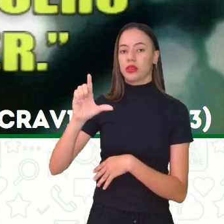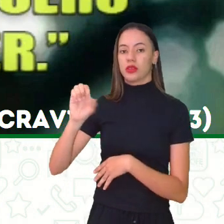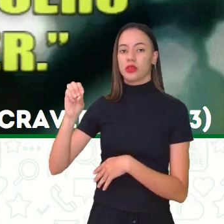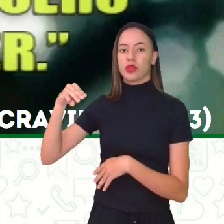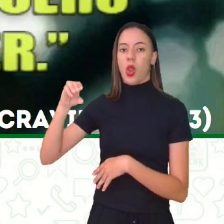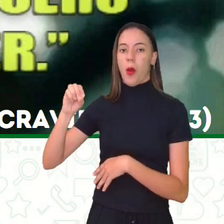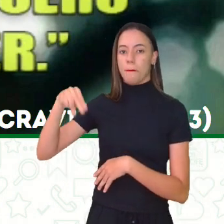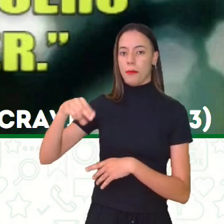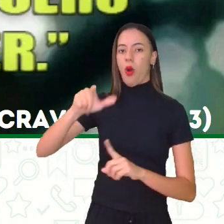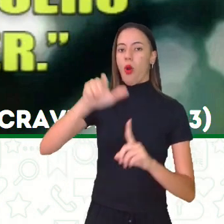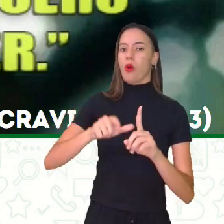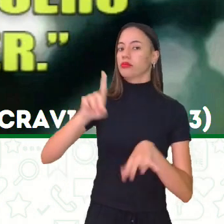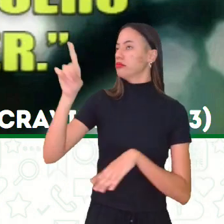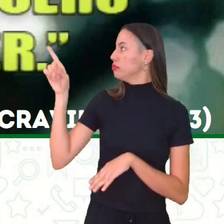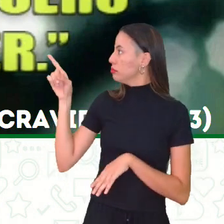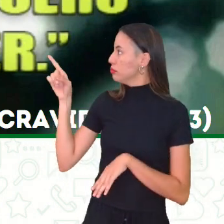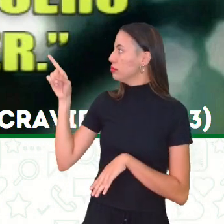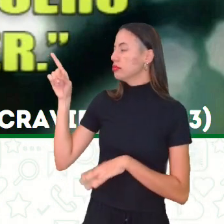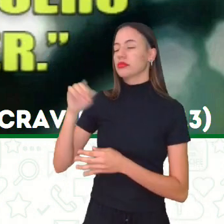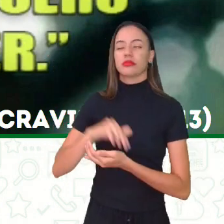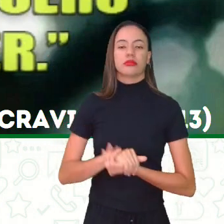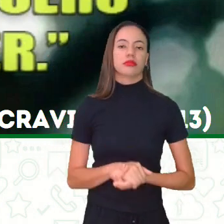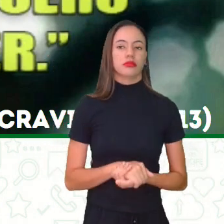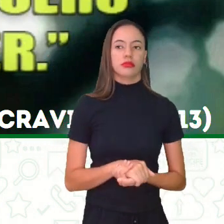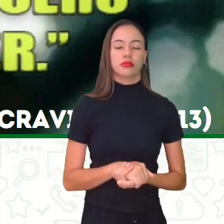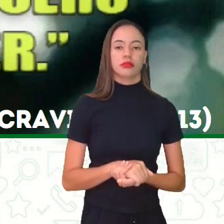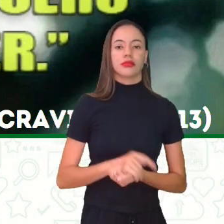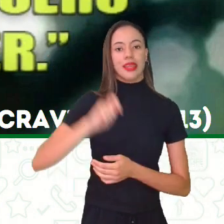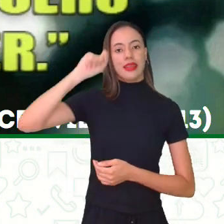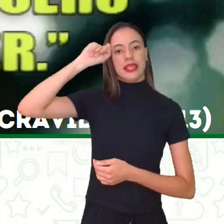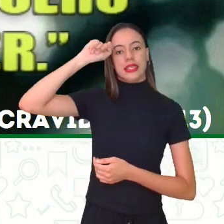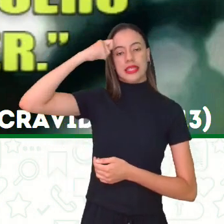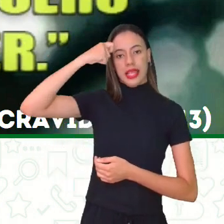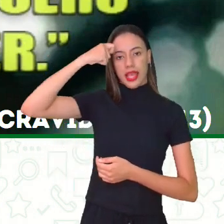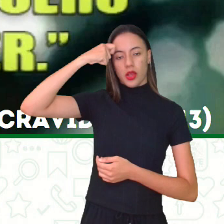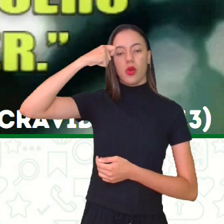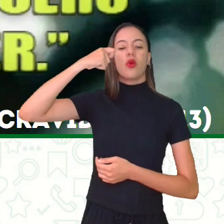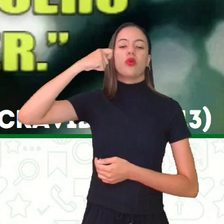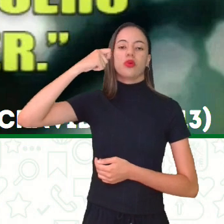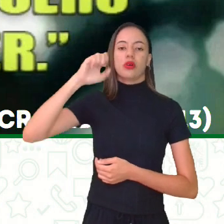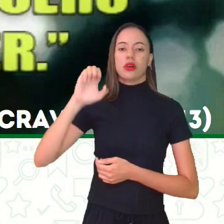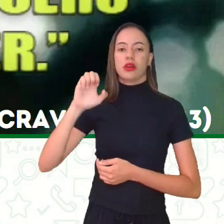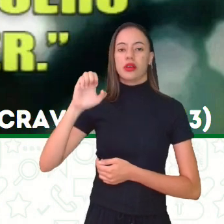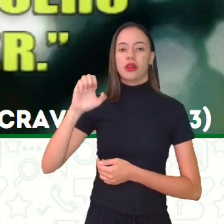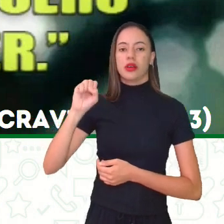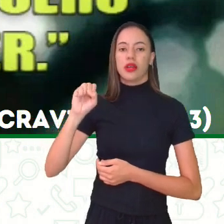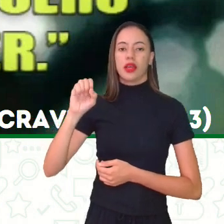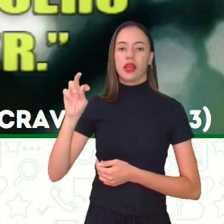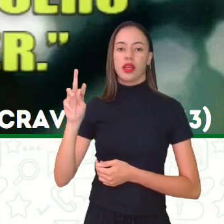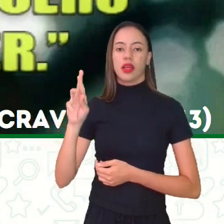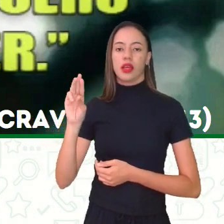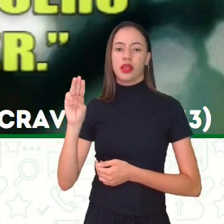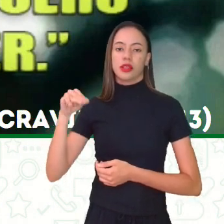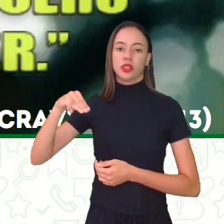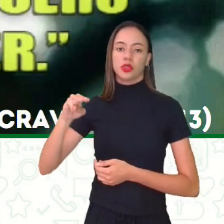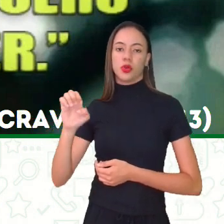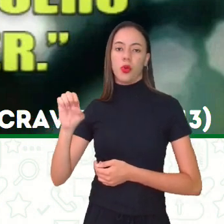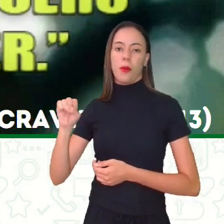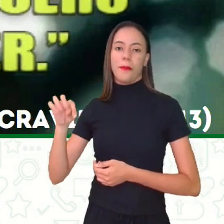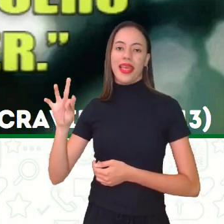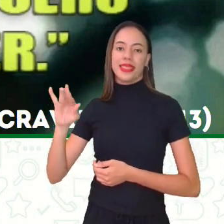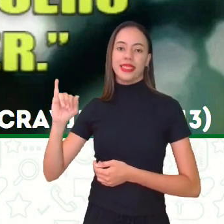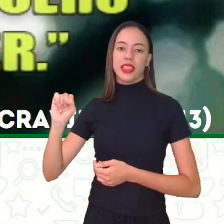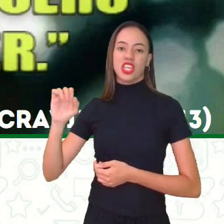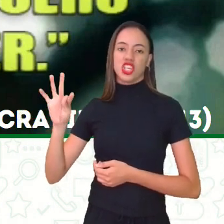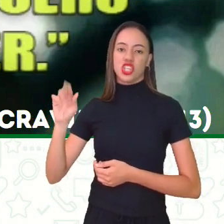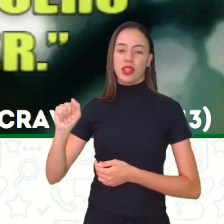esse camarada que era um negro instrumentista lá nos Estados Unidos, ele tocava um